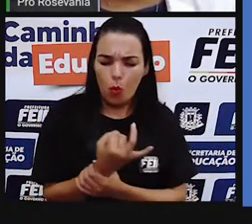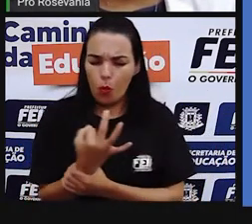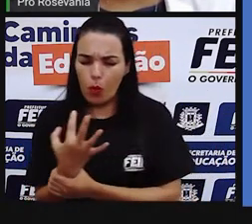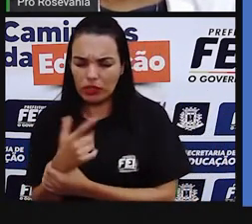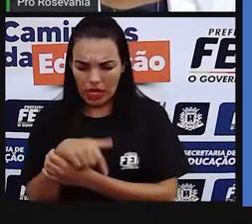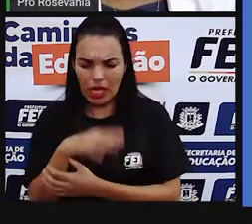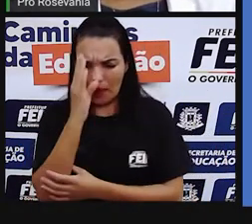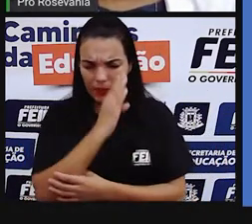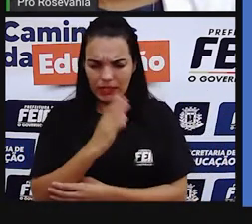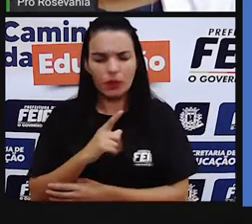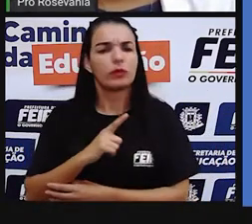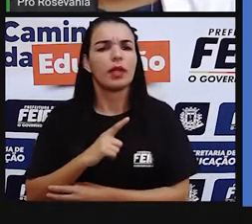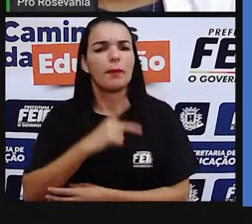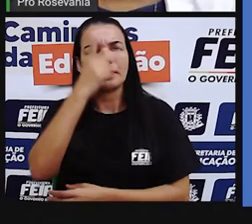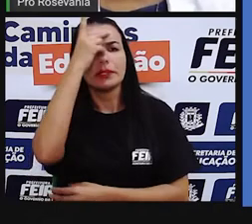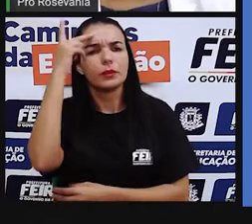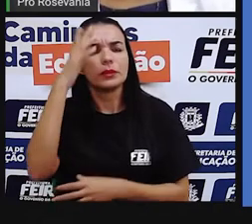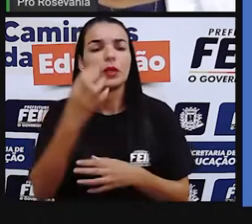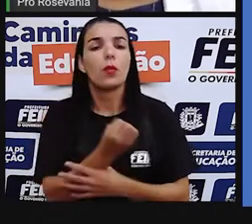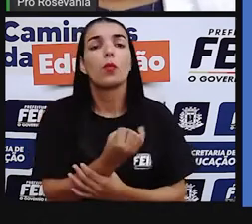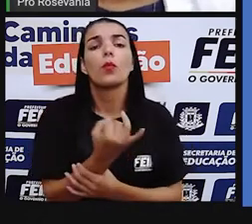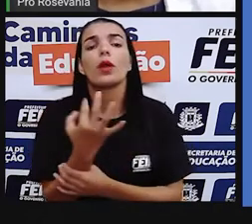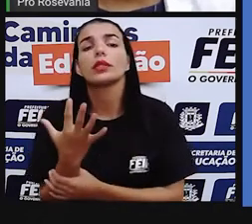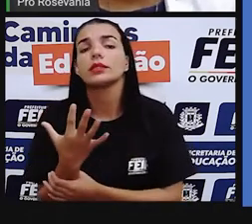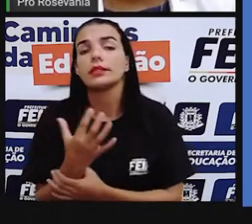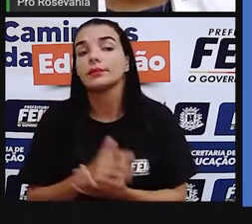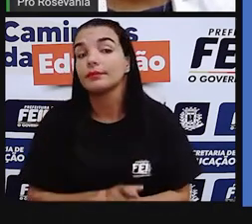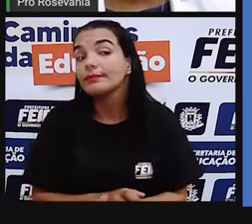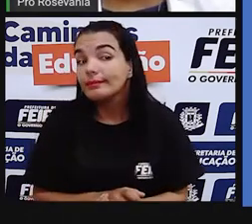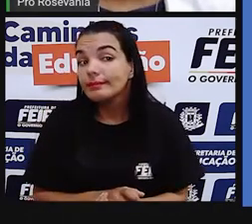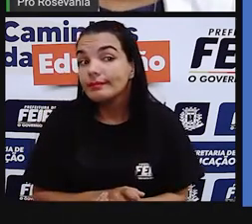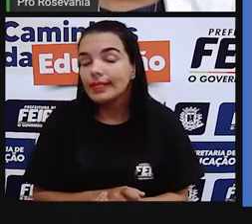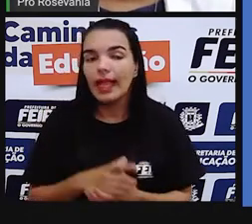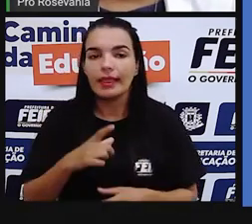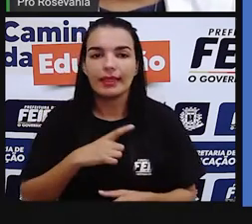dados de 2018, de